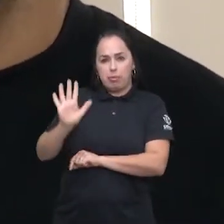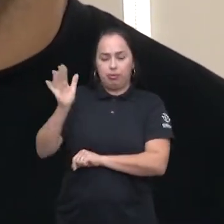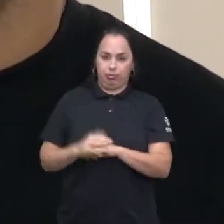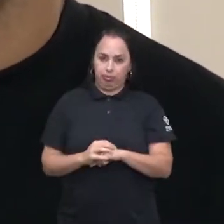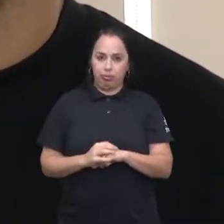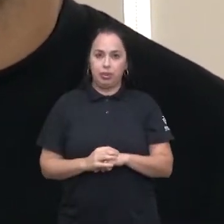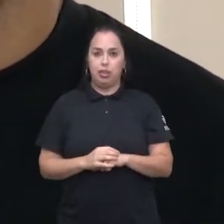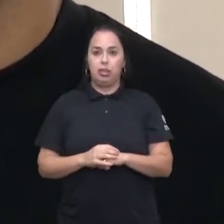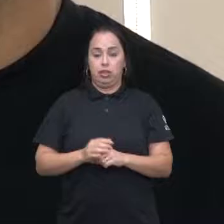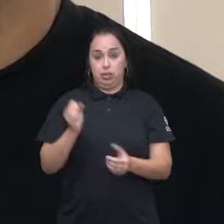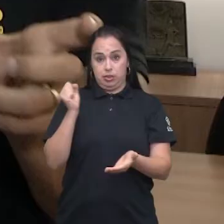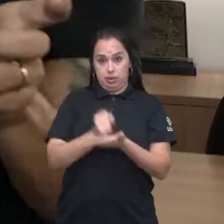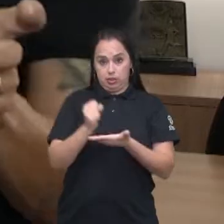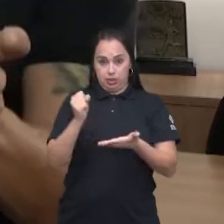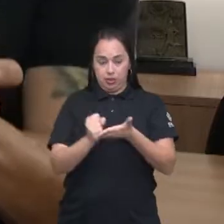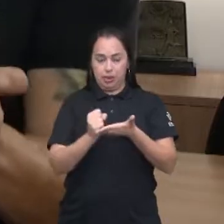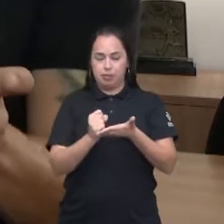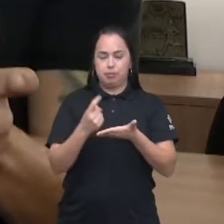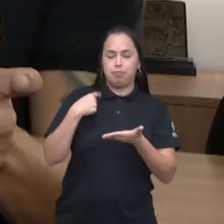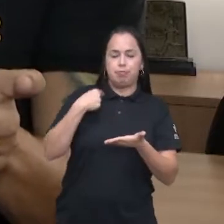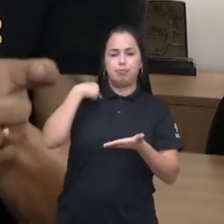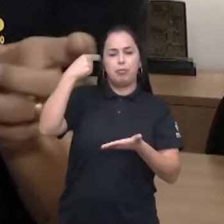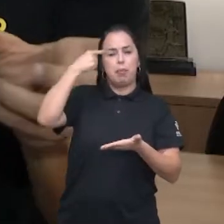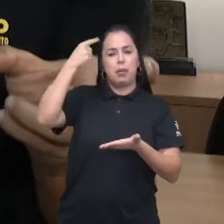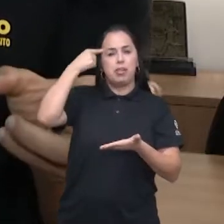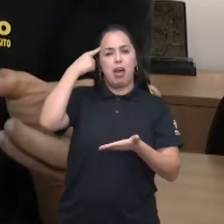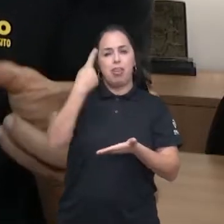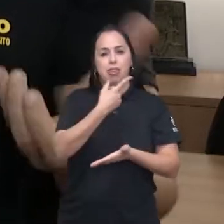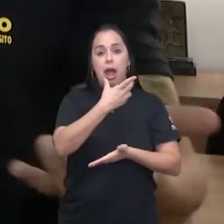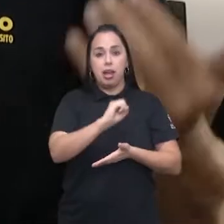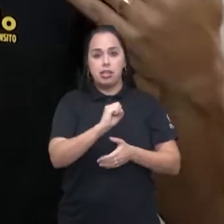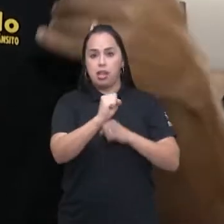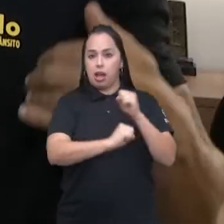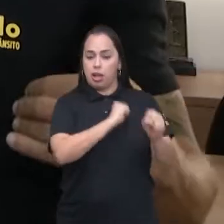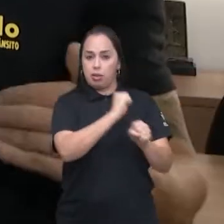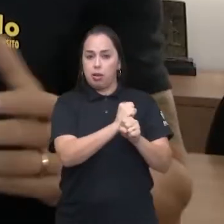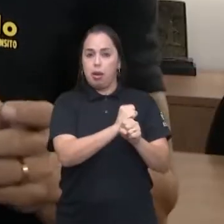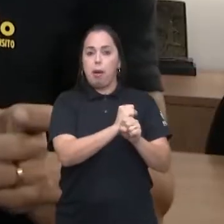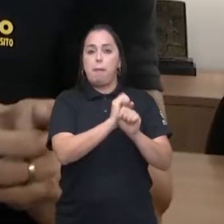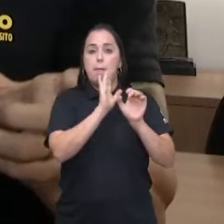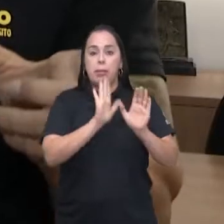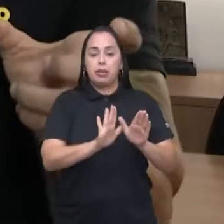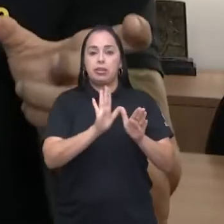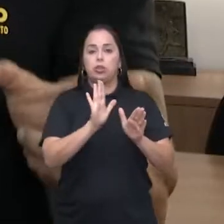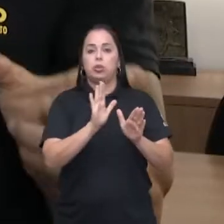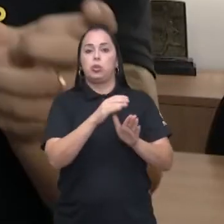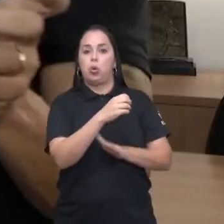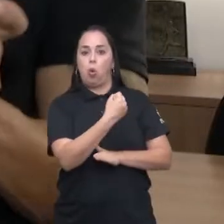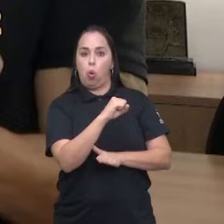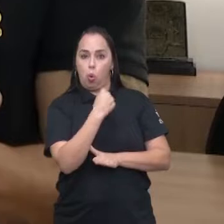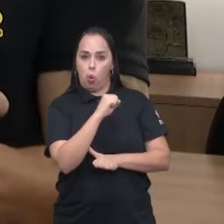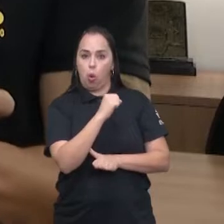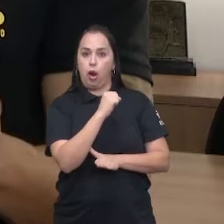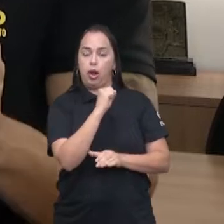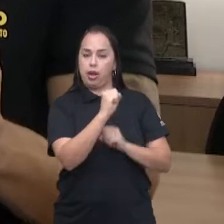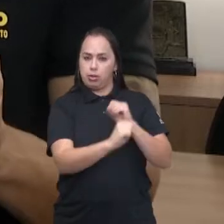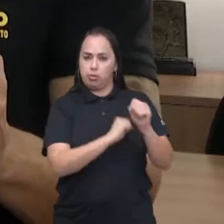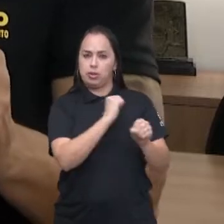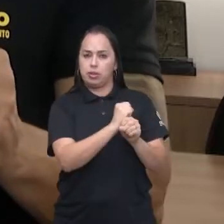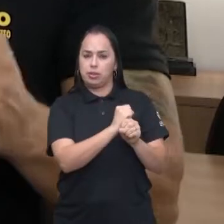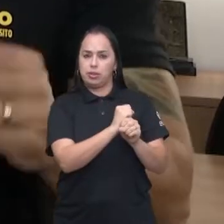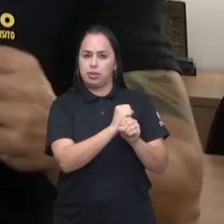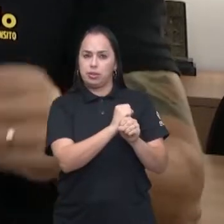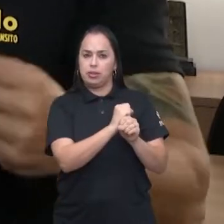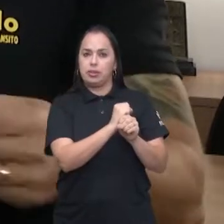operação do novo o transporte público a gente fez um contrato que era uma previsão de 10 anos que era o nosso modelo Inicial mas com 18 anos